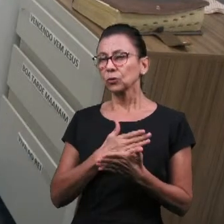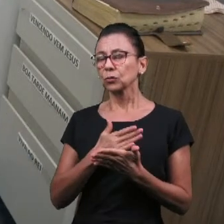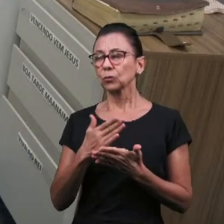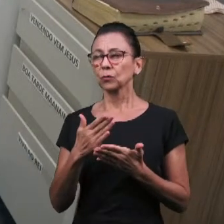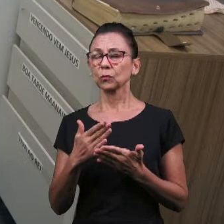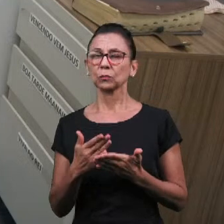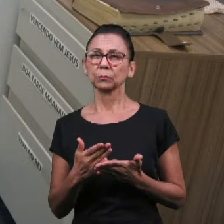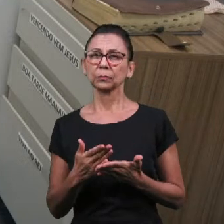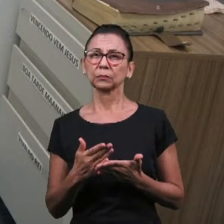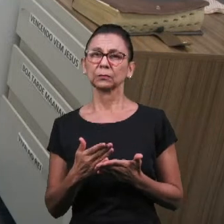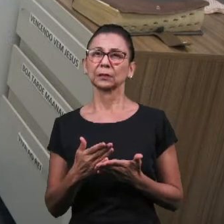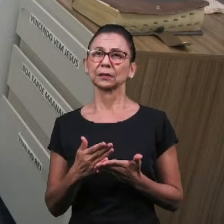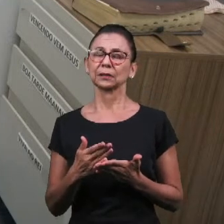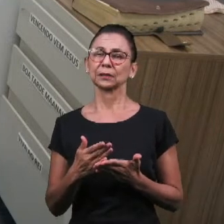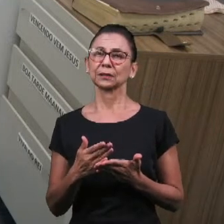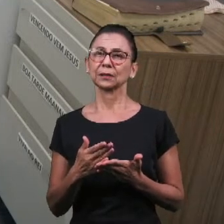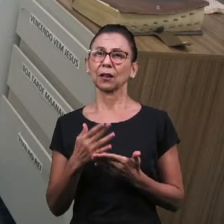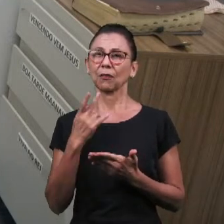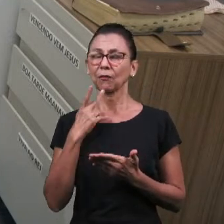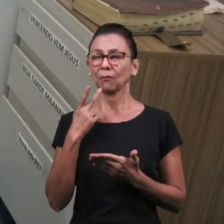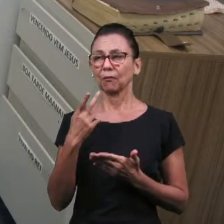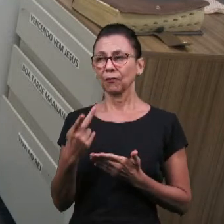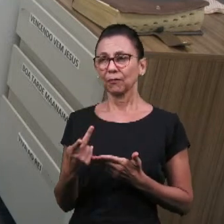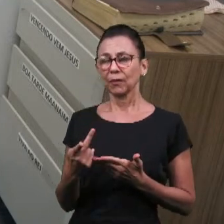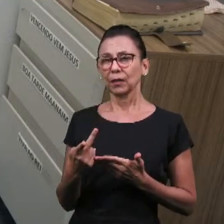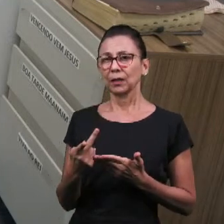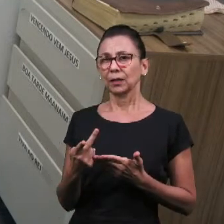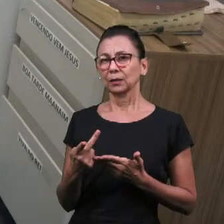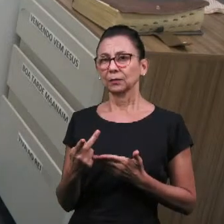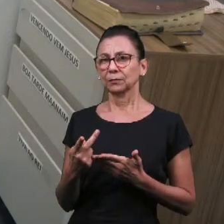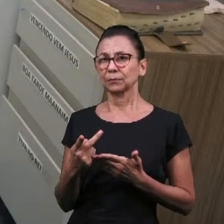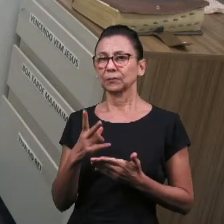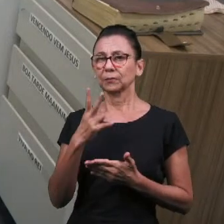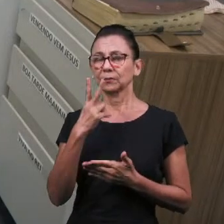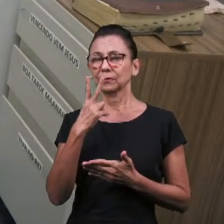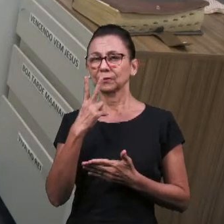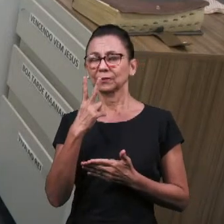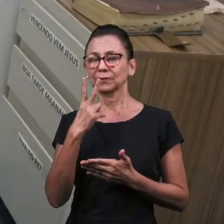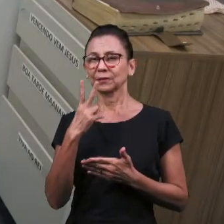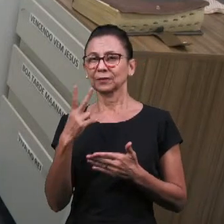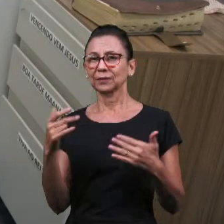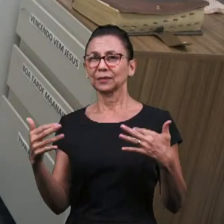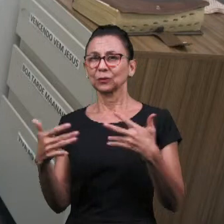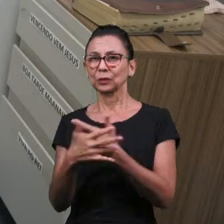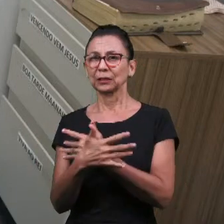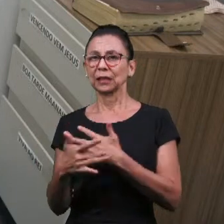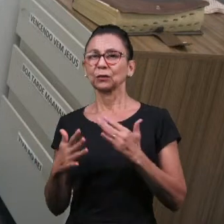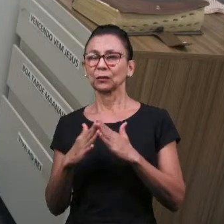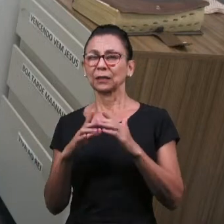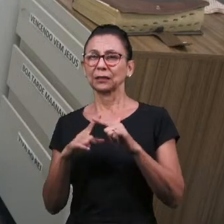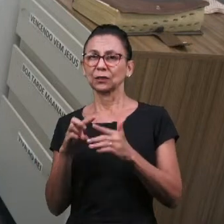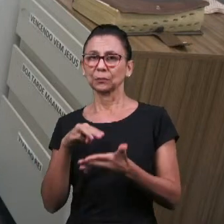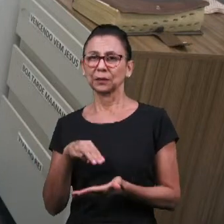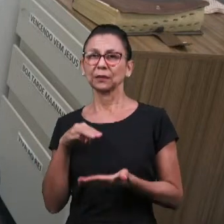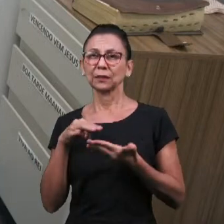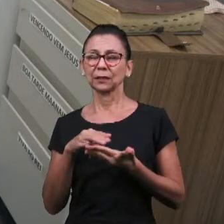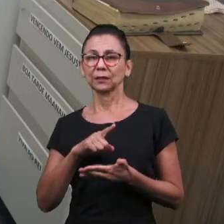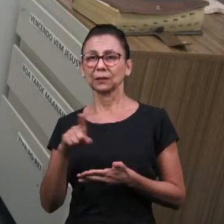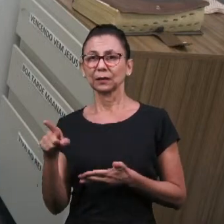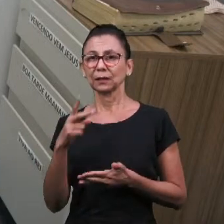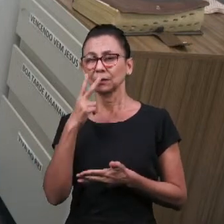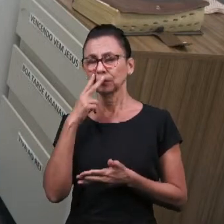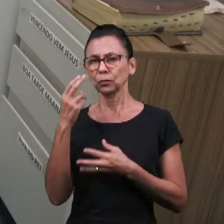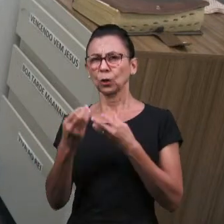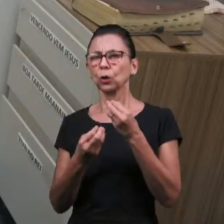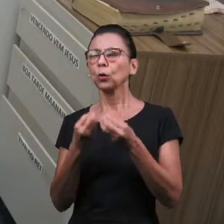trazendo aqui para os nossos ouvintes, para os irmãos que nos acompanham no Brasil, no exterior, como é que foi a sua conversão, como é que foi o encontro com o